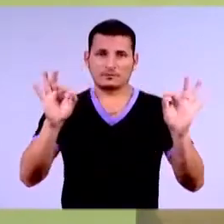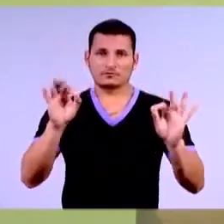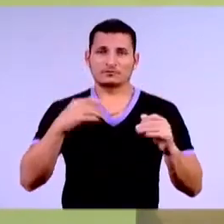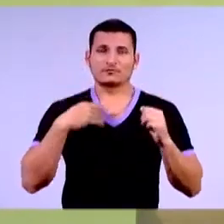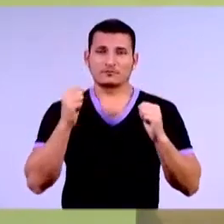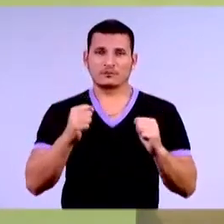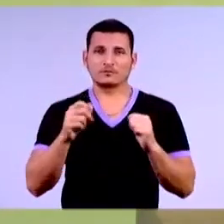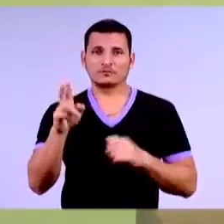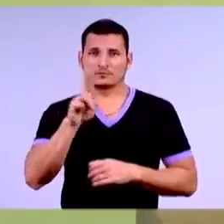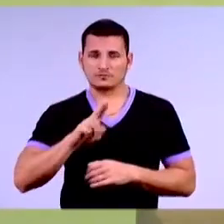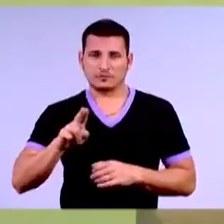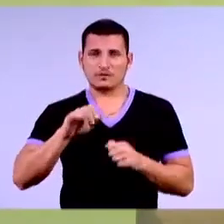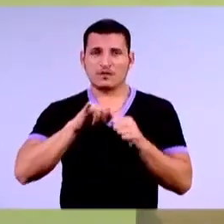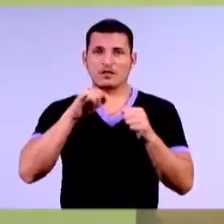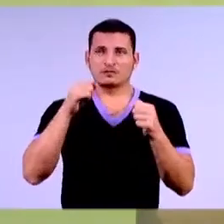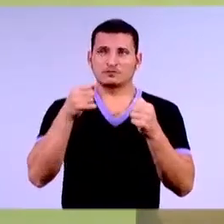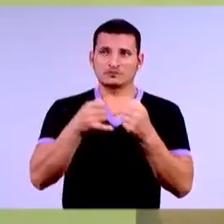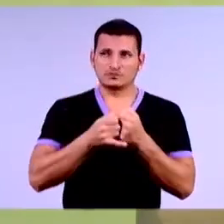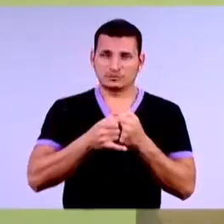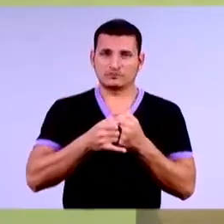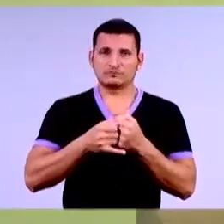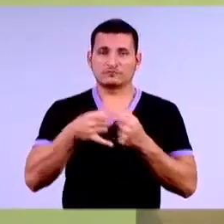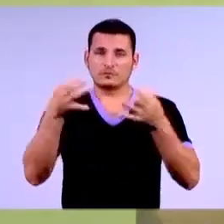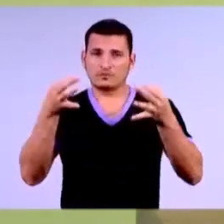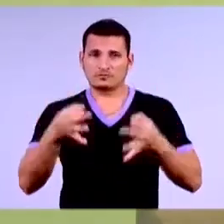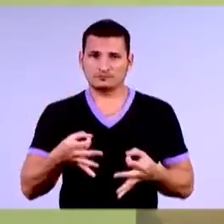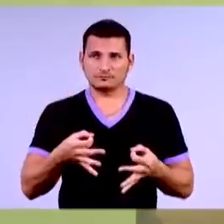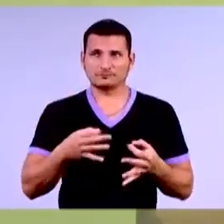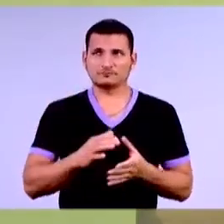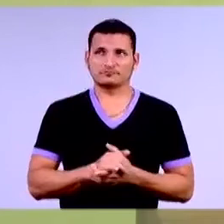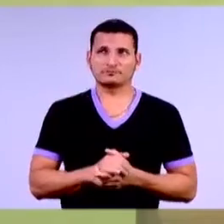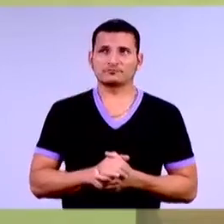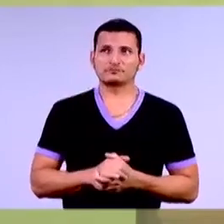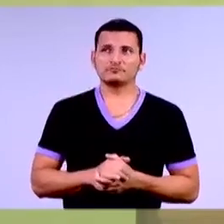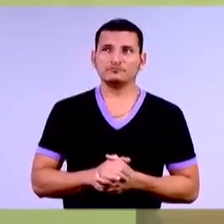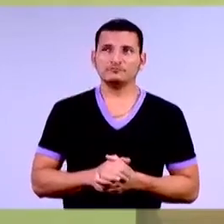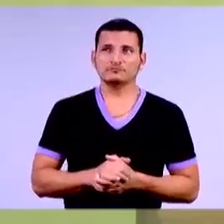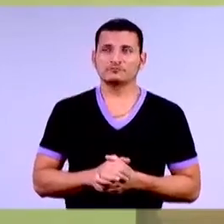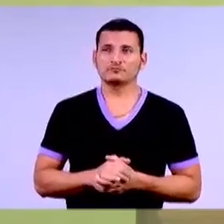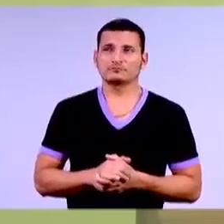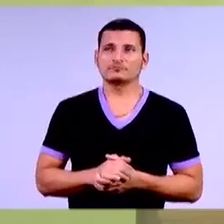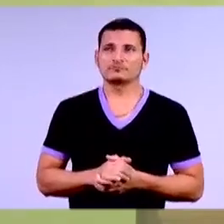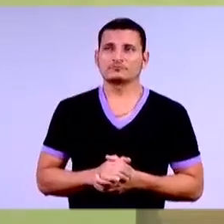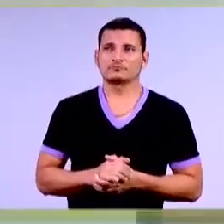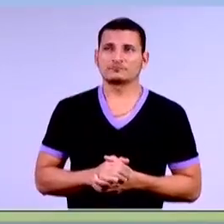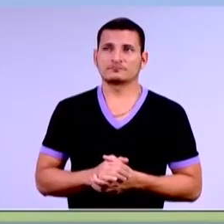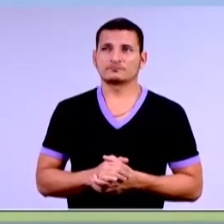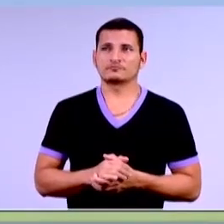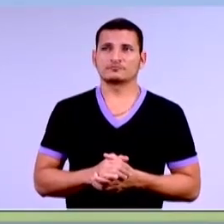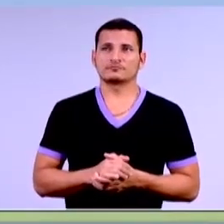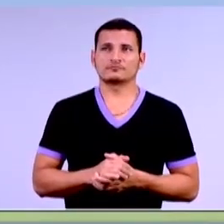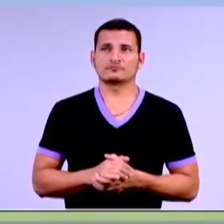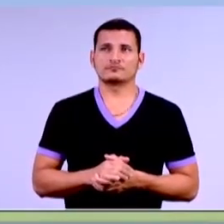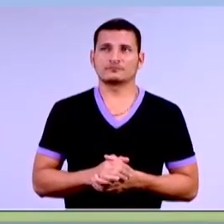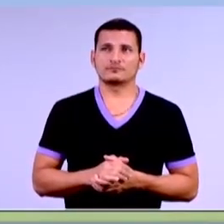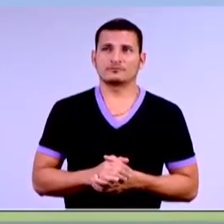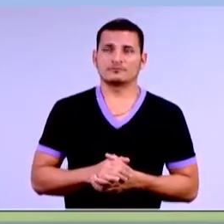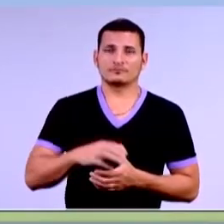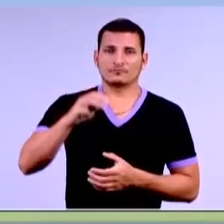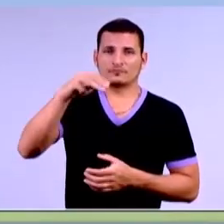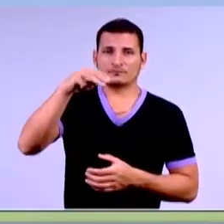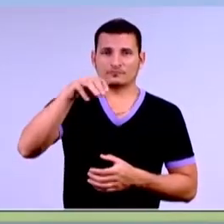usar o adjetivo corretamente então mas é o adjetivo